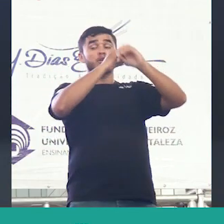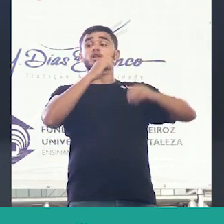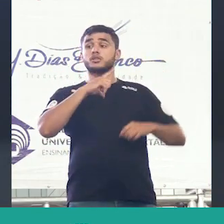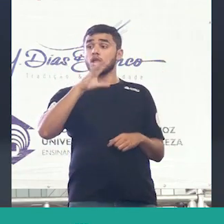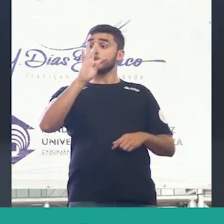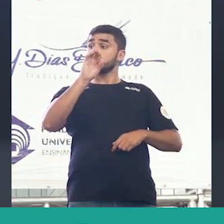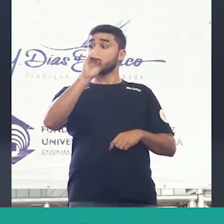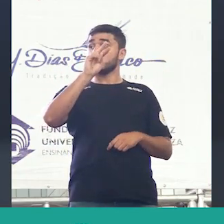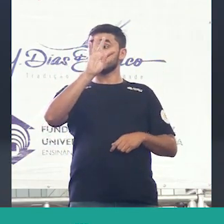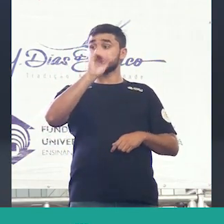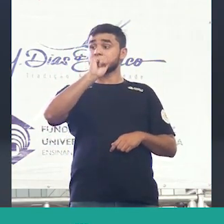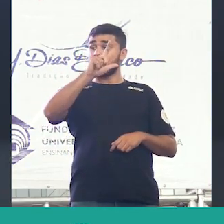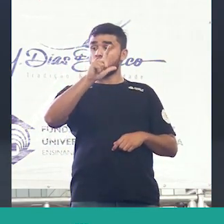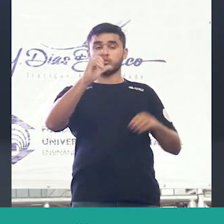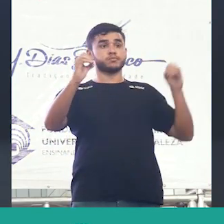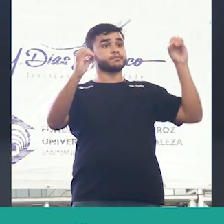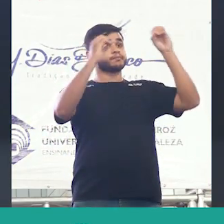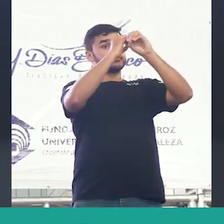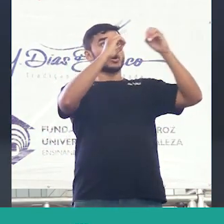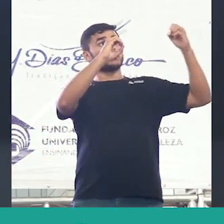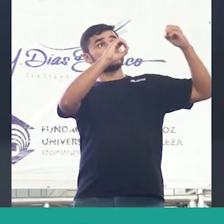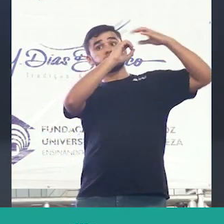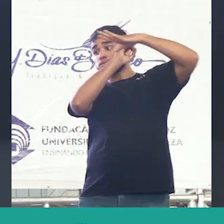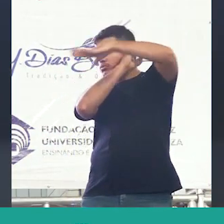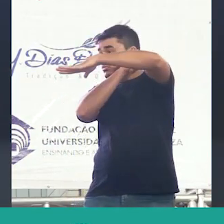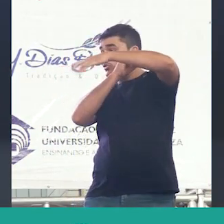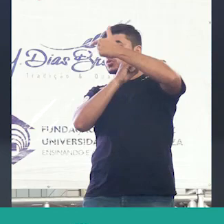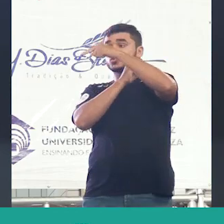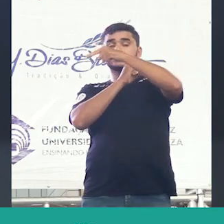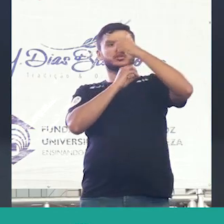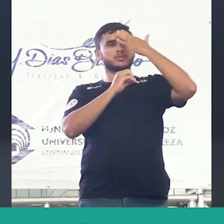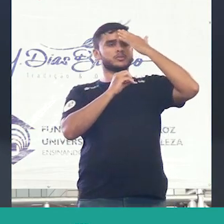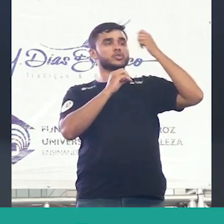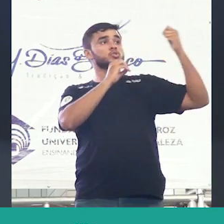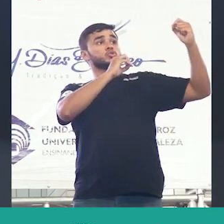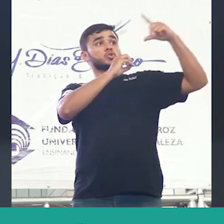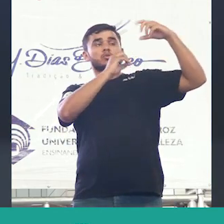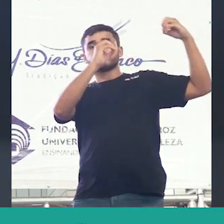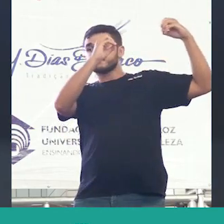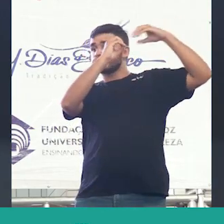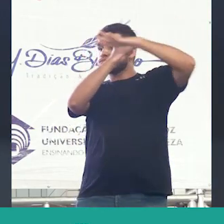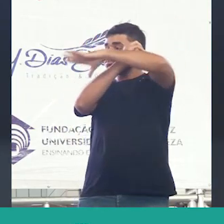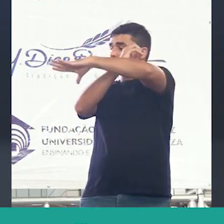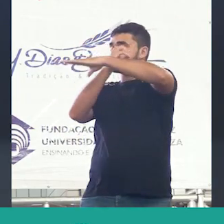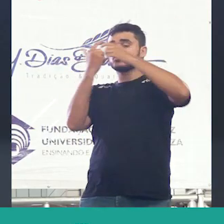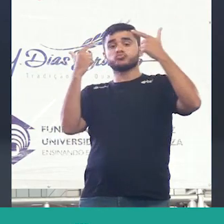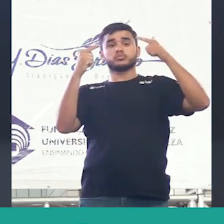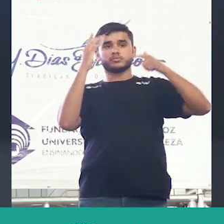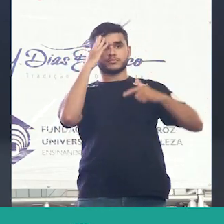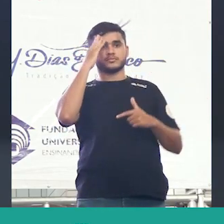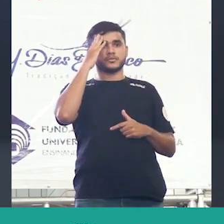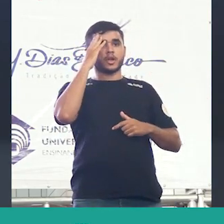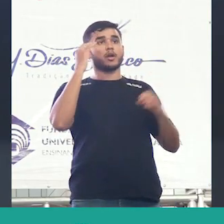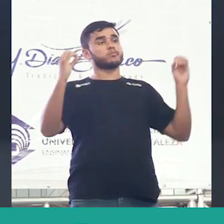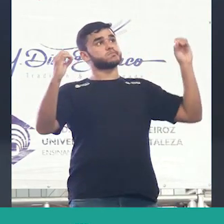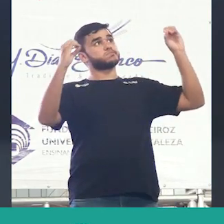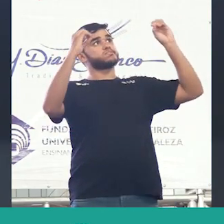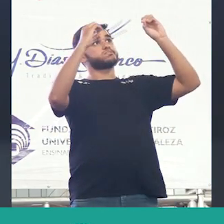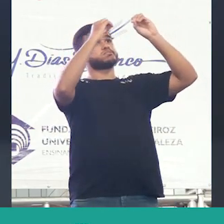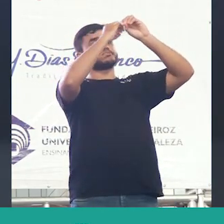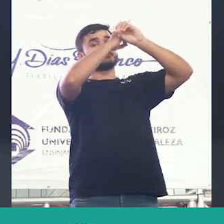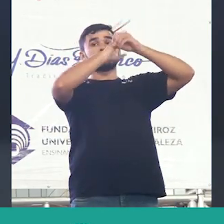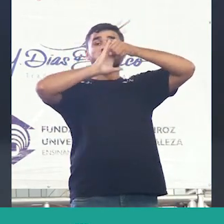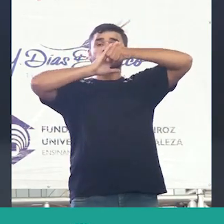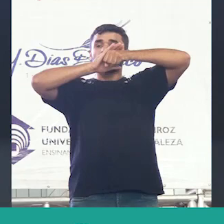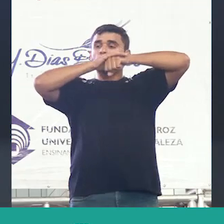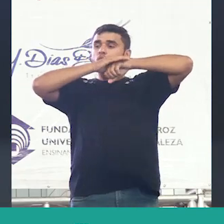eclipse total. O texto diz que a sombra abandona a terra para o leste. Logo o eclipse é visto antes em Sobral. Por